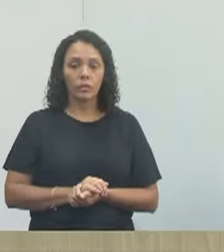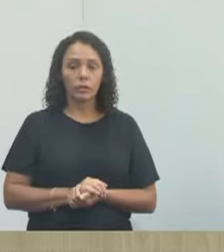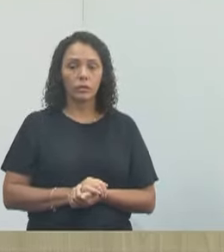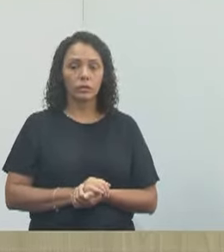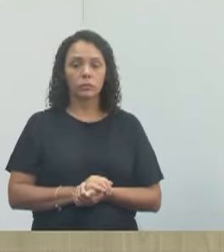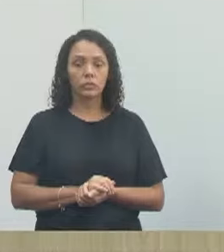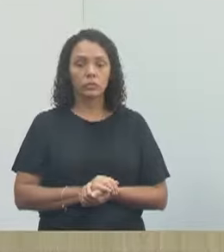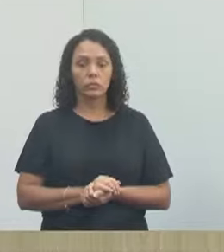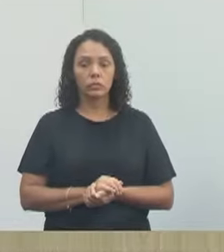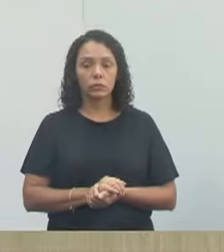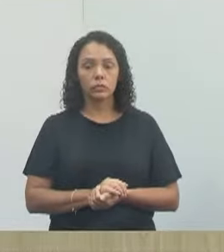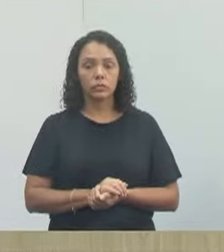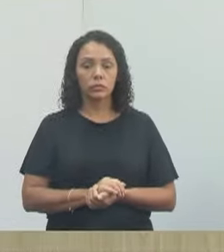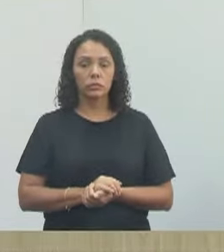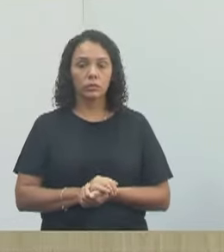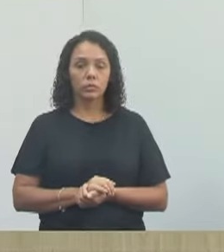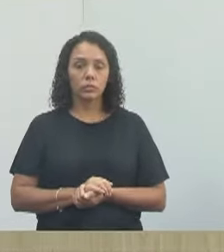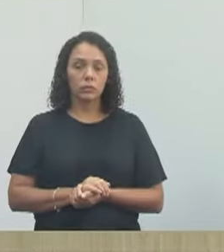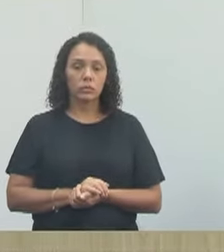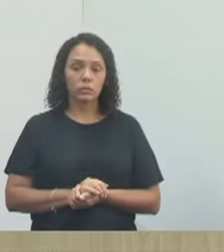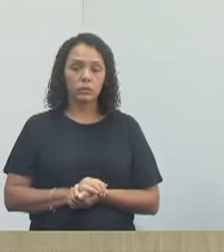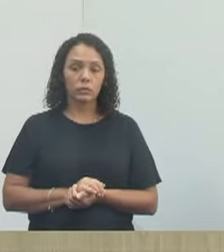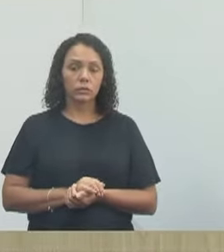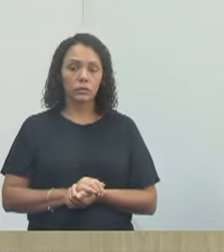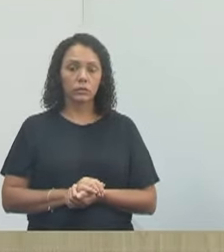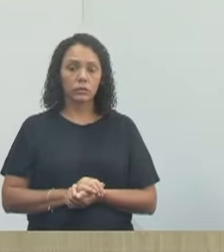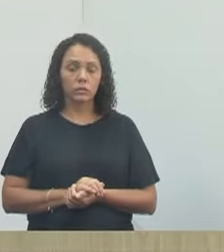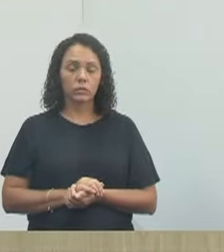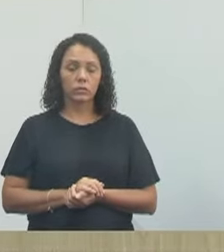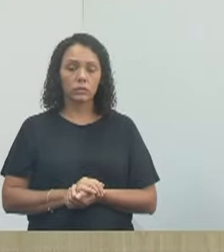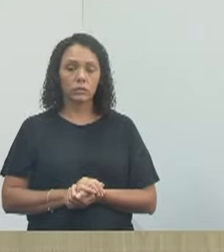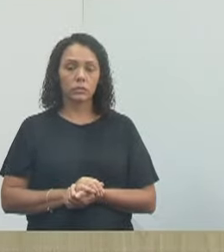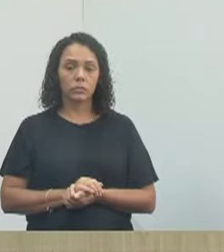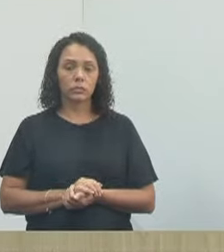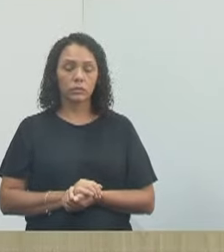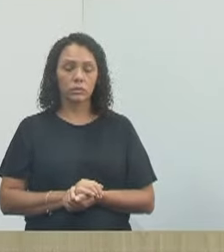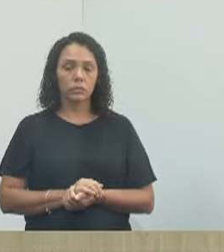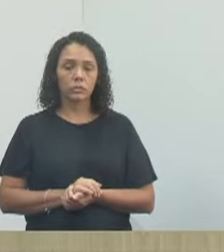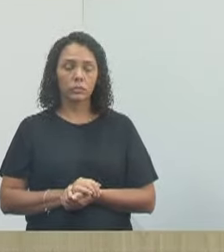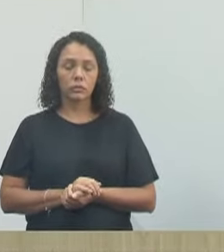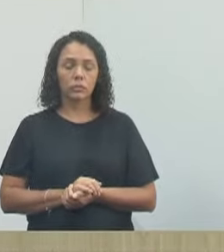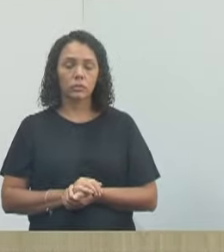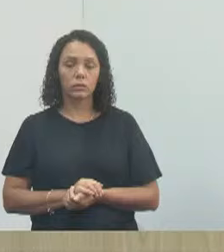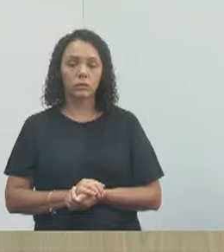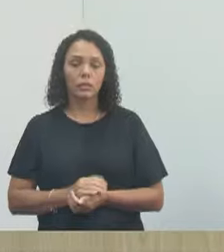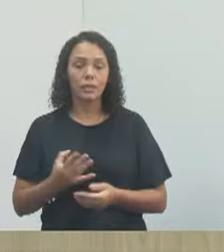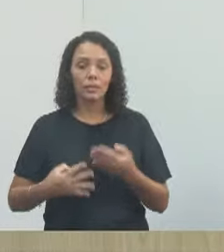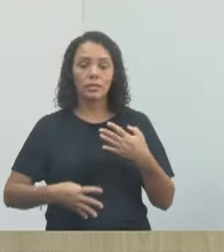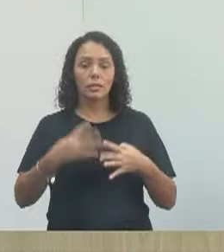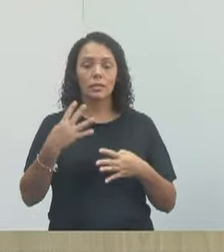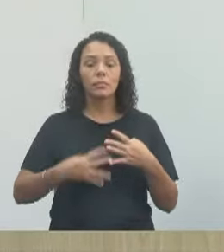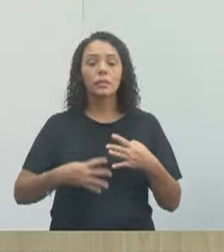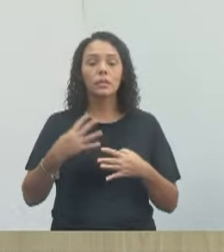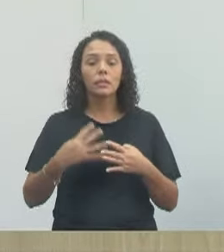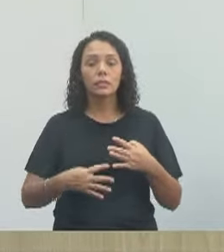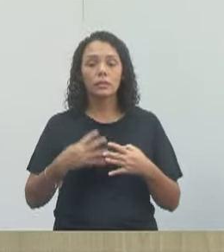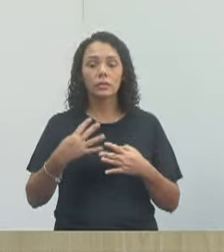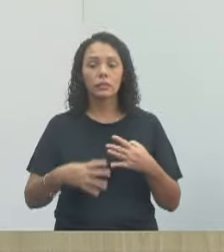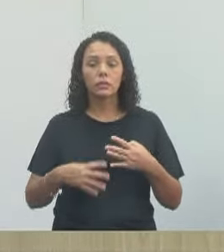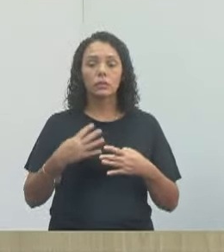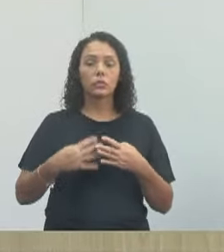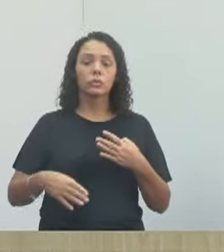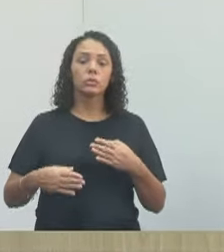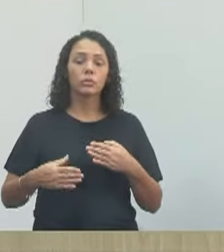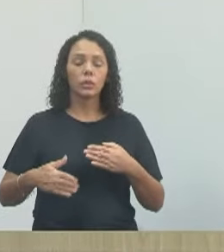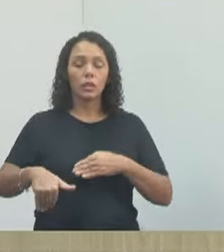interdição do acesso da via da Avenida Getúlio Vargas a Marginal da vi duta